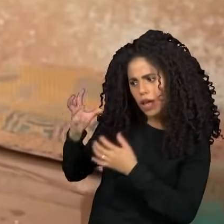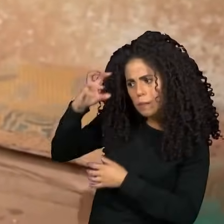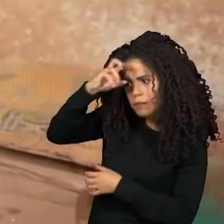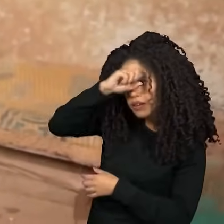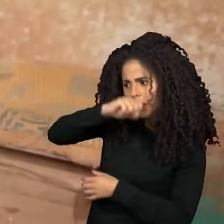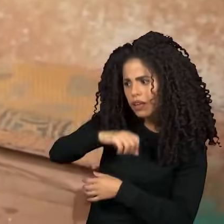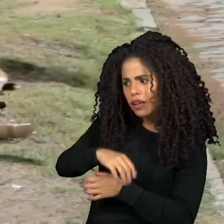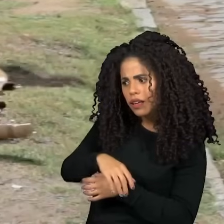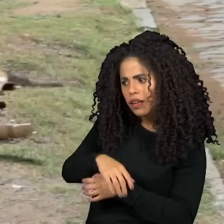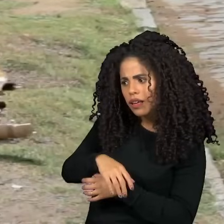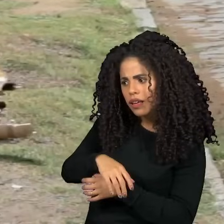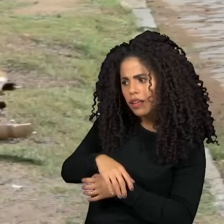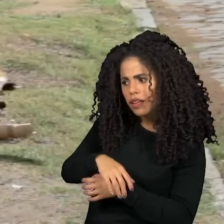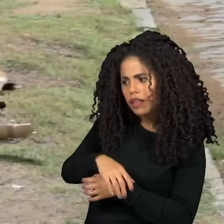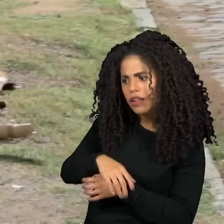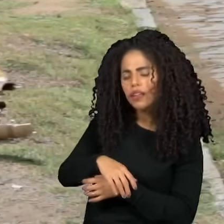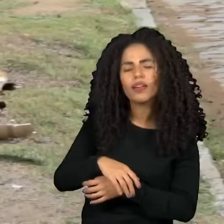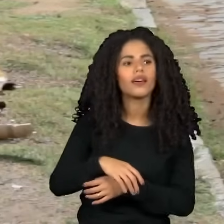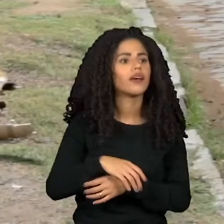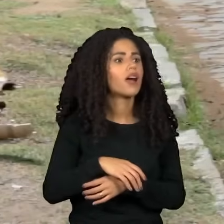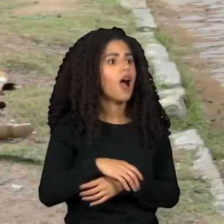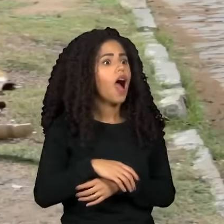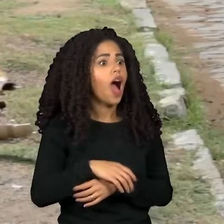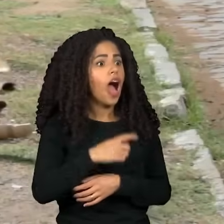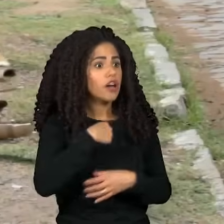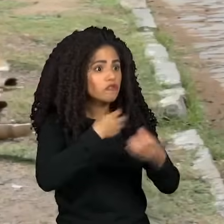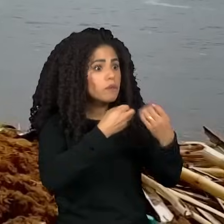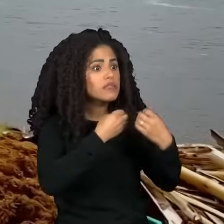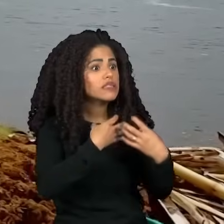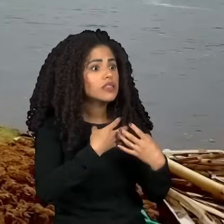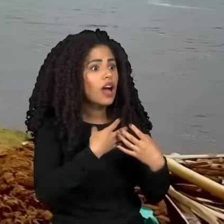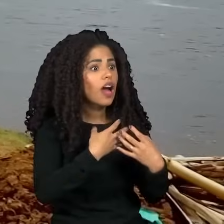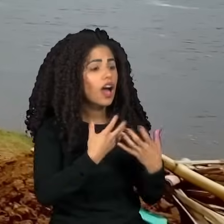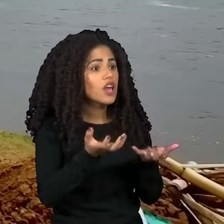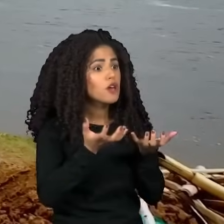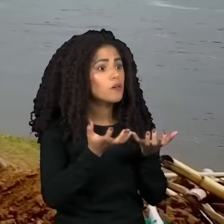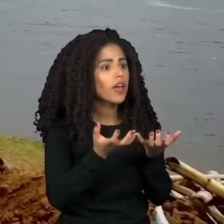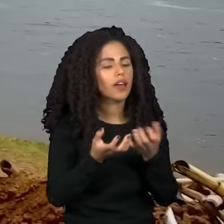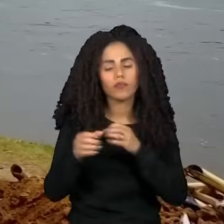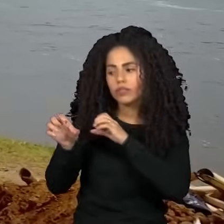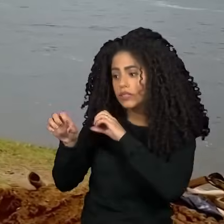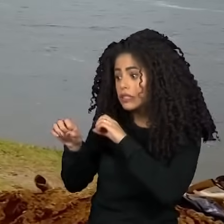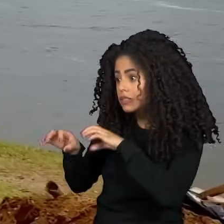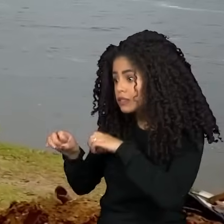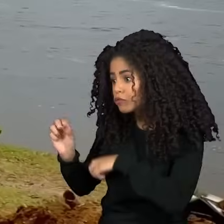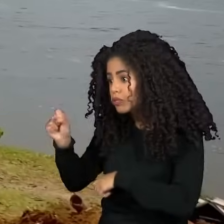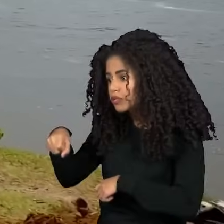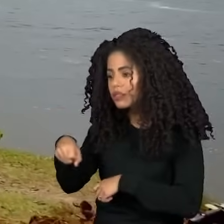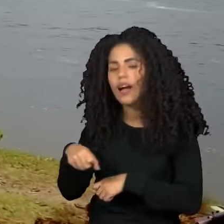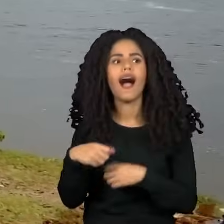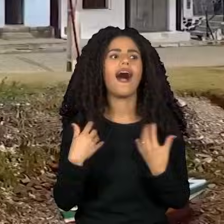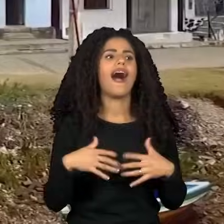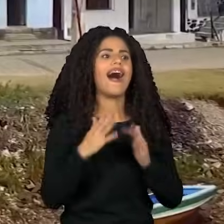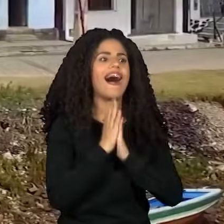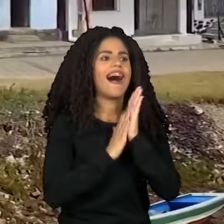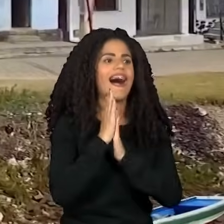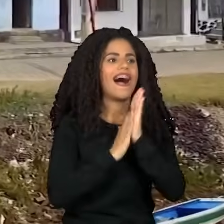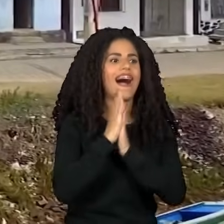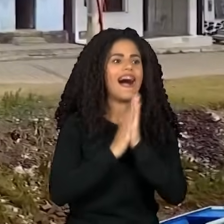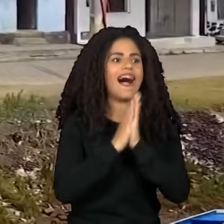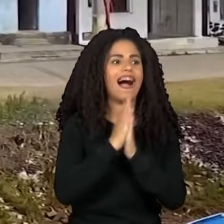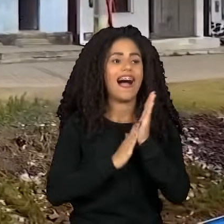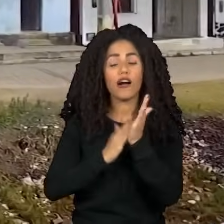aprender? Eu disse, a senhora me ensina? Ela disse, lhe ensino. Da manhã em diante venha para eu lhe